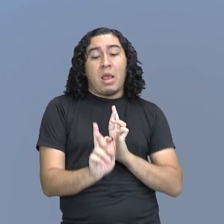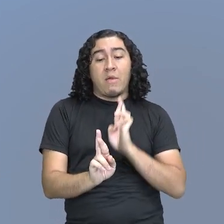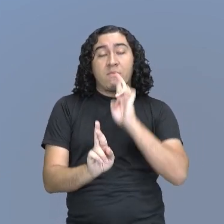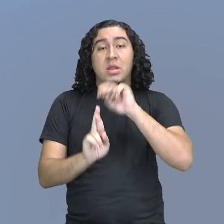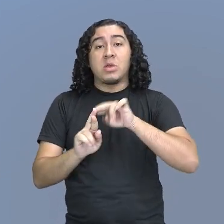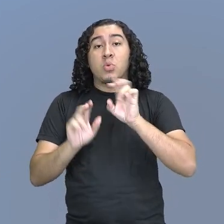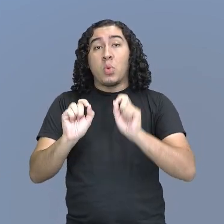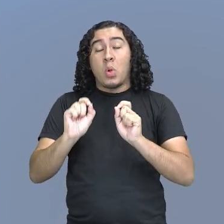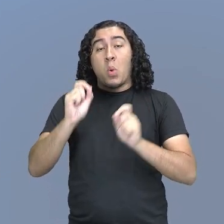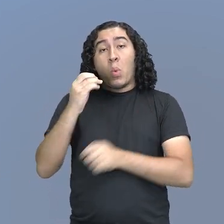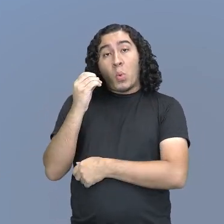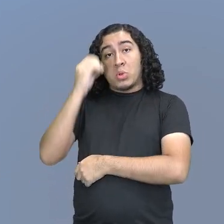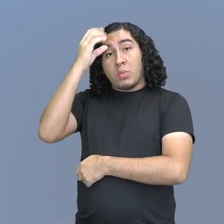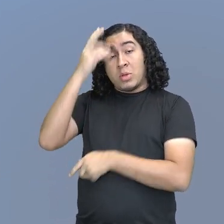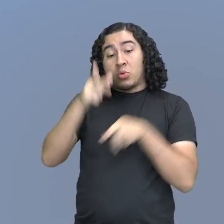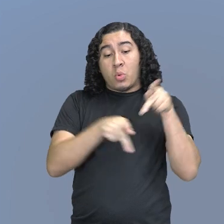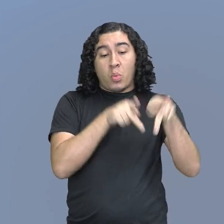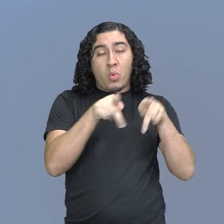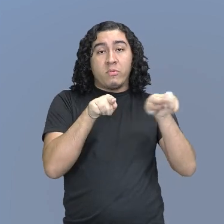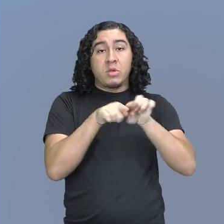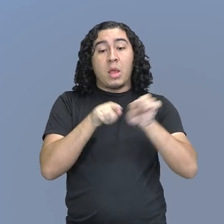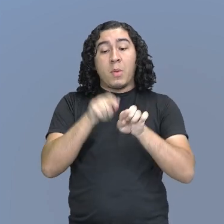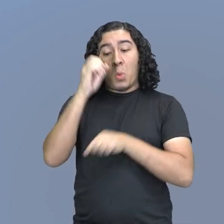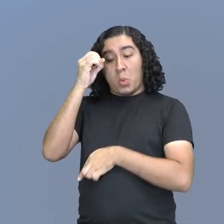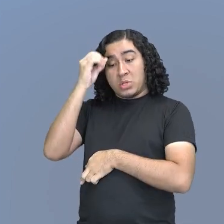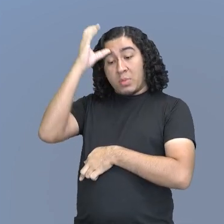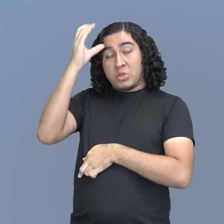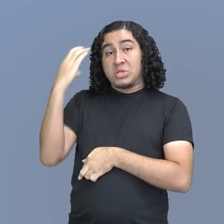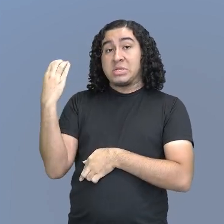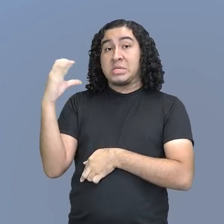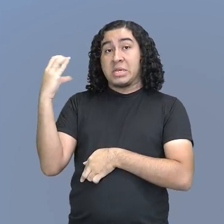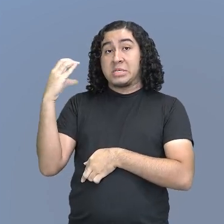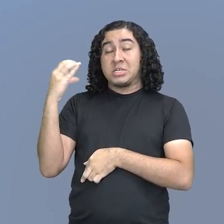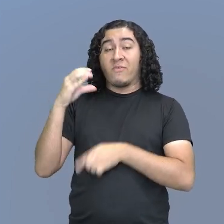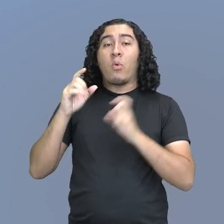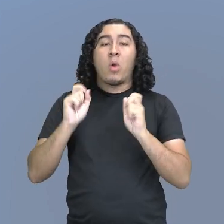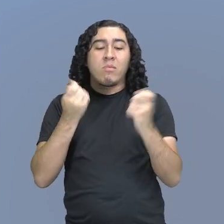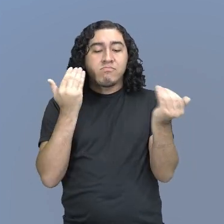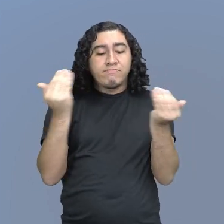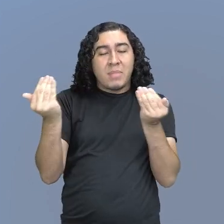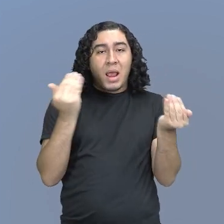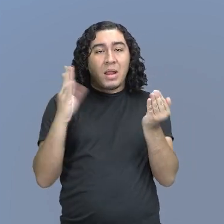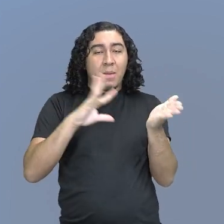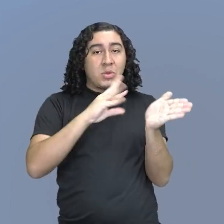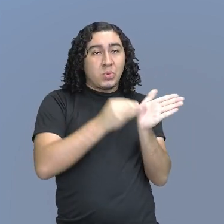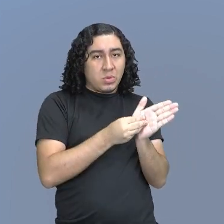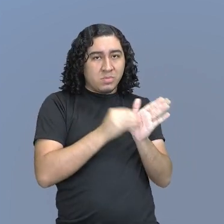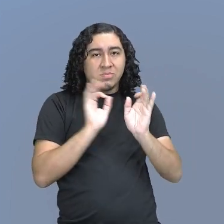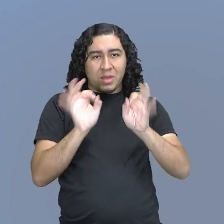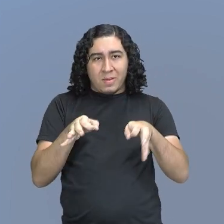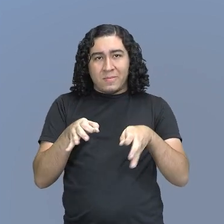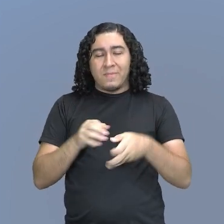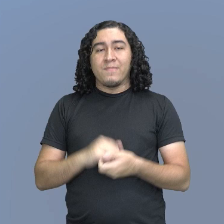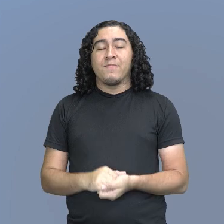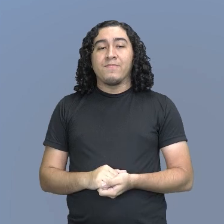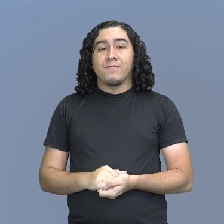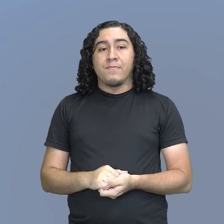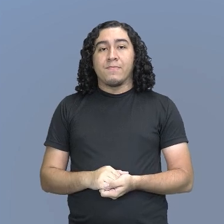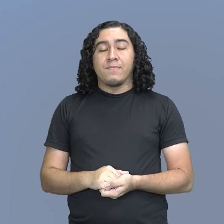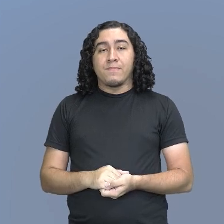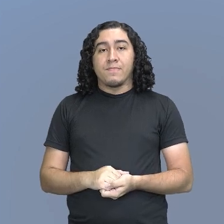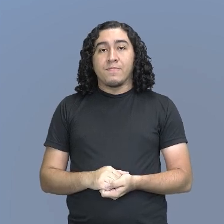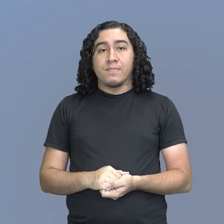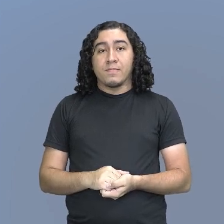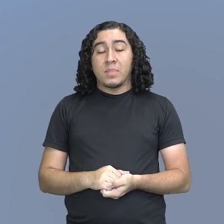conhecimento popular e científico aqui, o que tem a ver com a Amazônia. Exatamente. Então, essa primeira parte